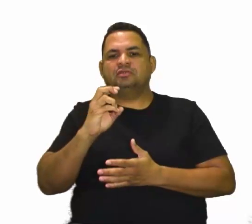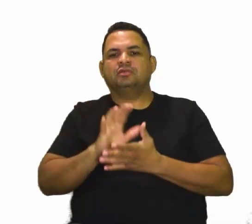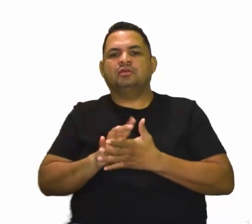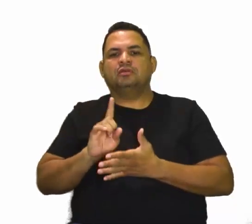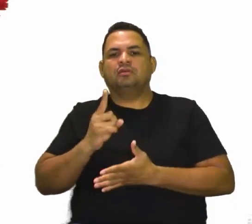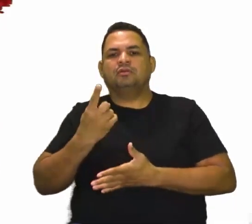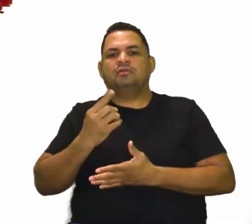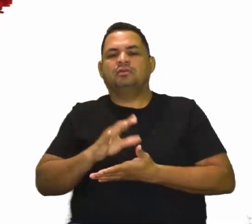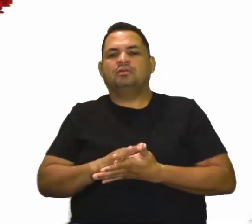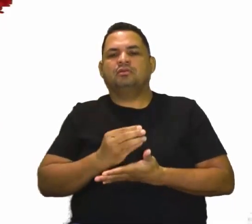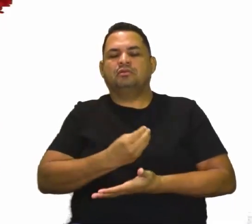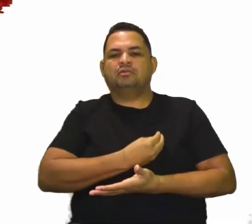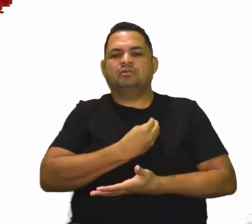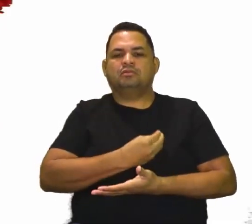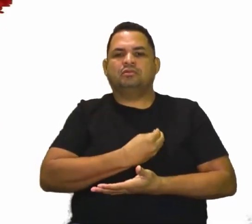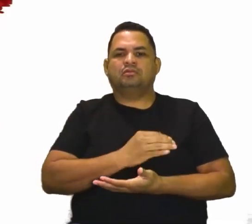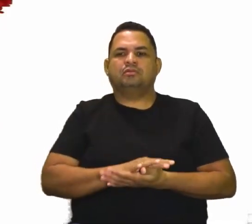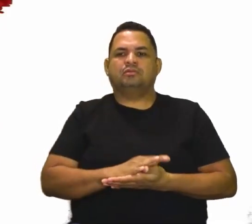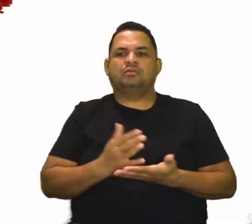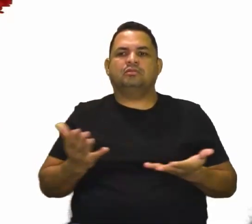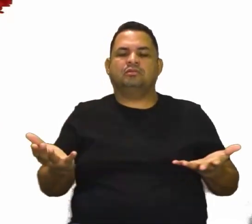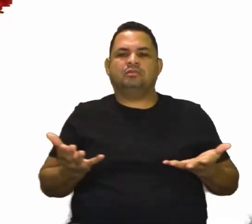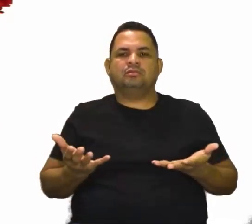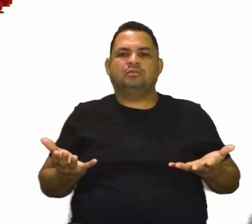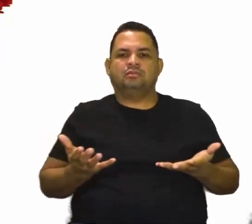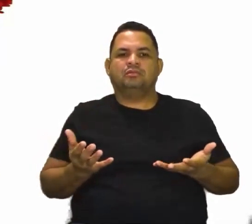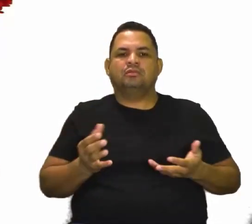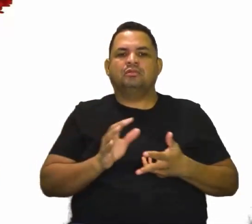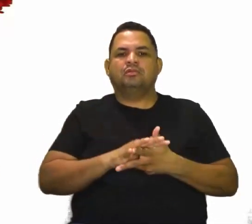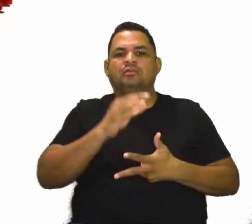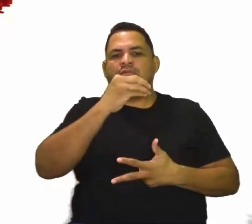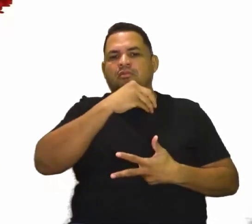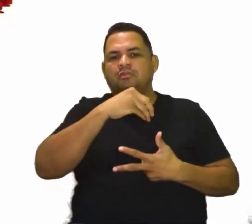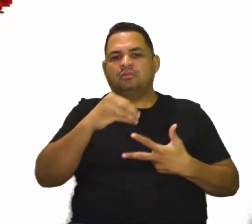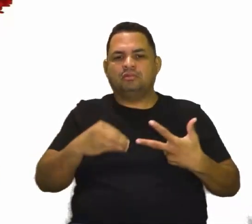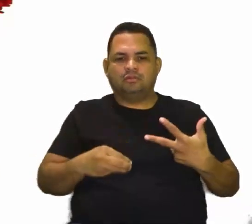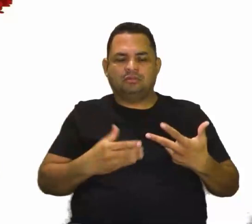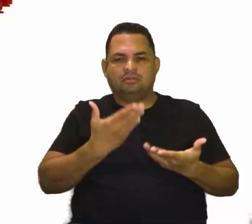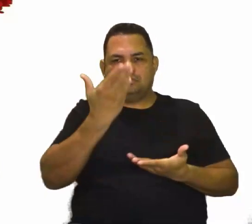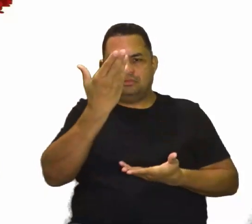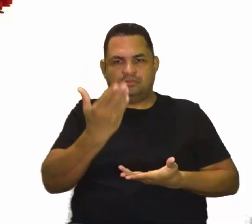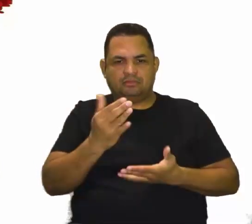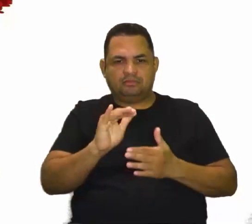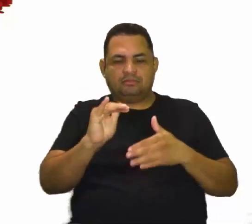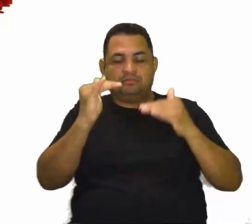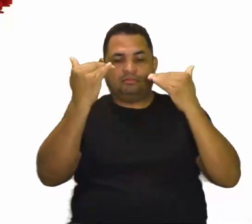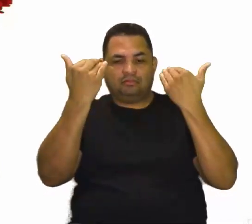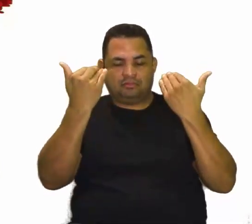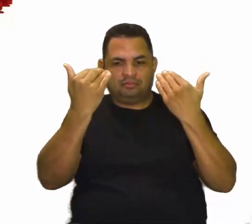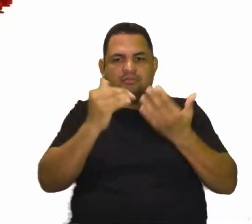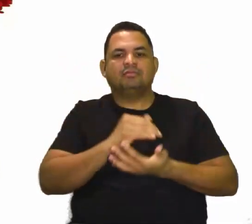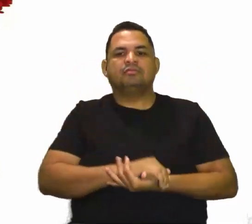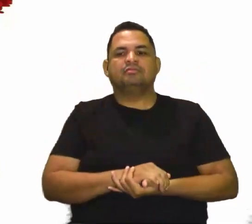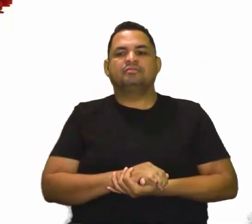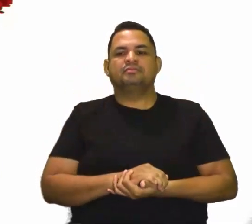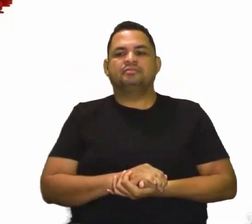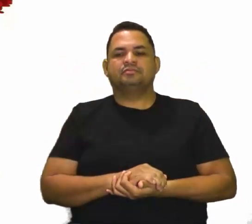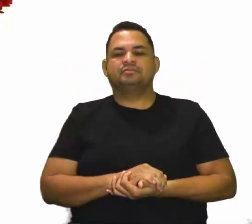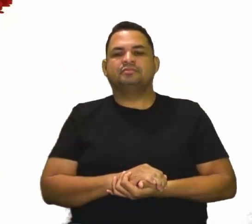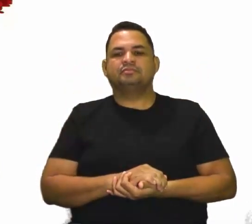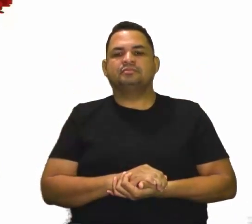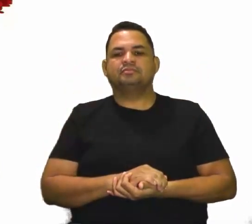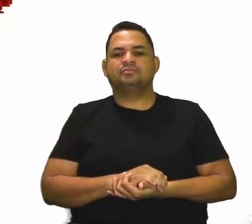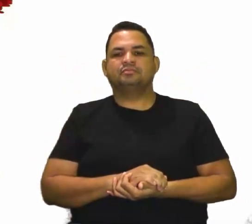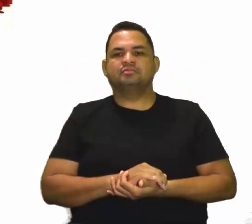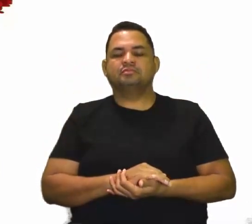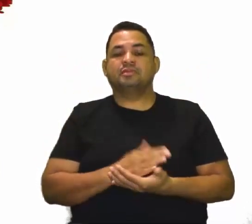próxima? A próxima agora é com vocês. Se liga no Enem. É